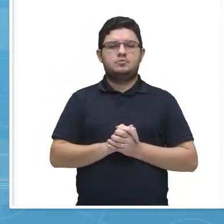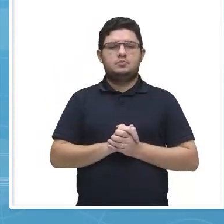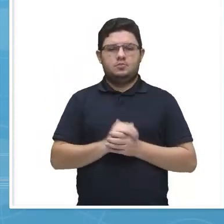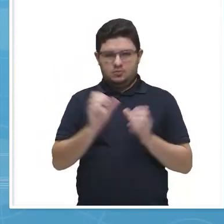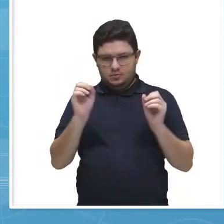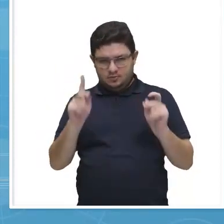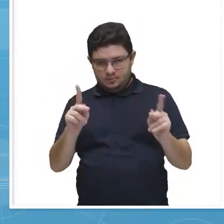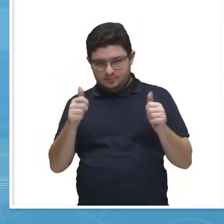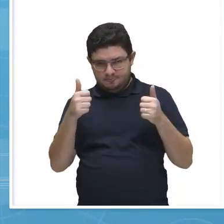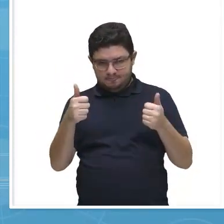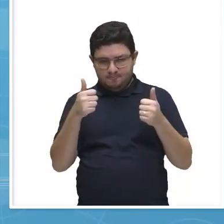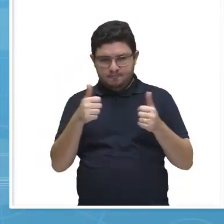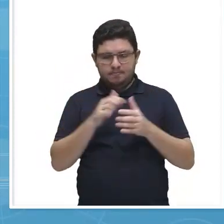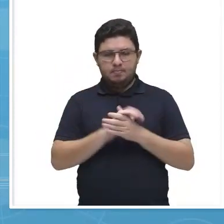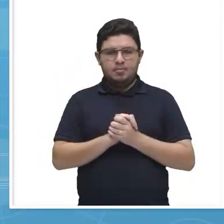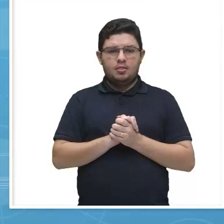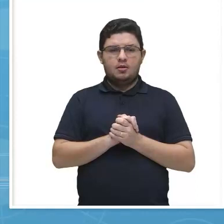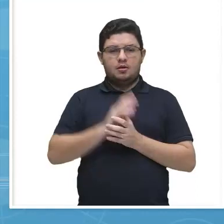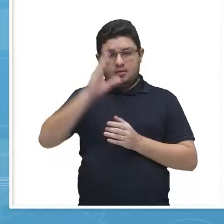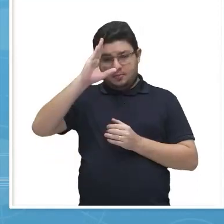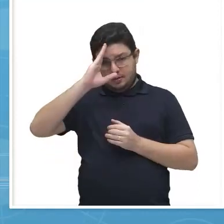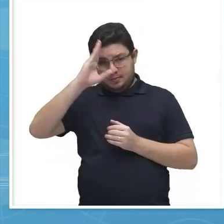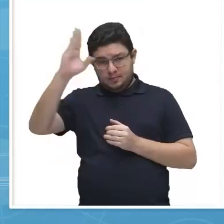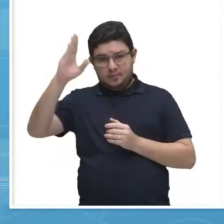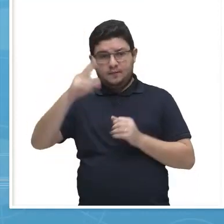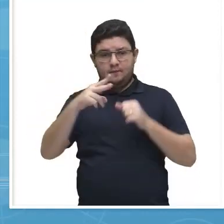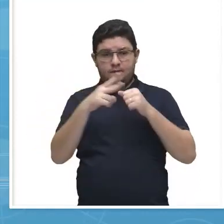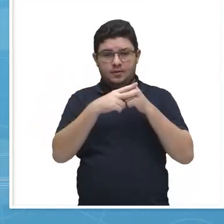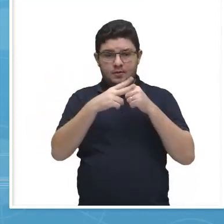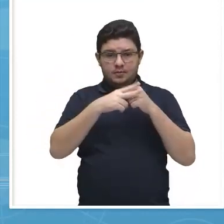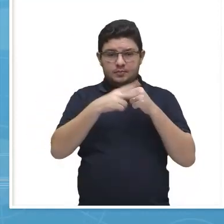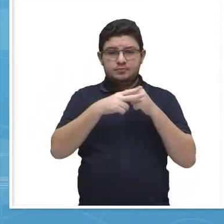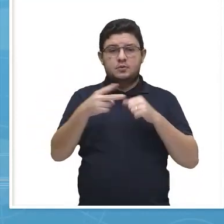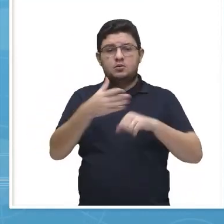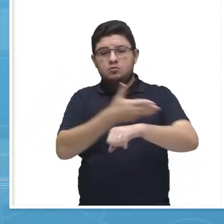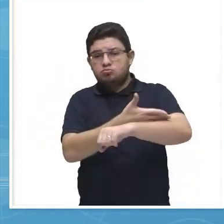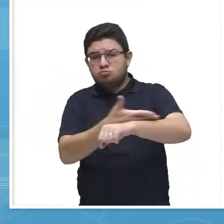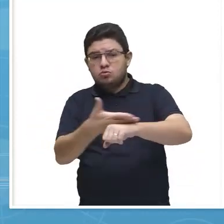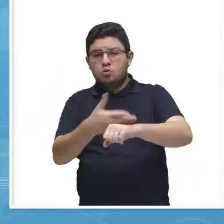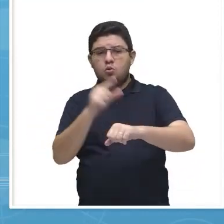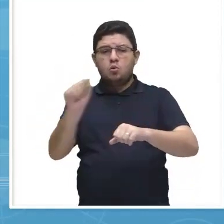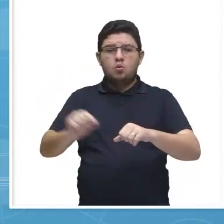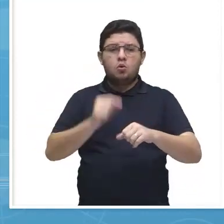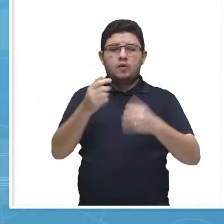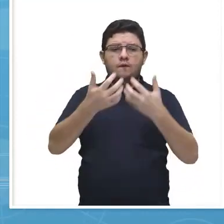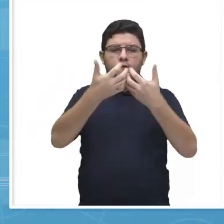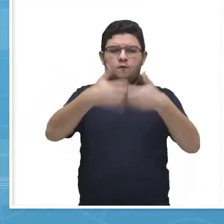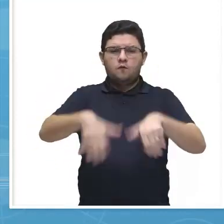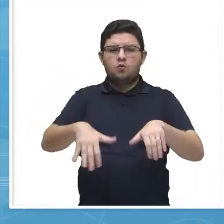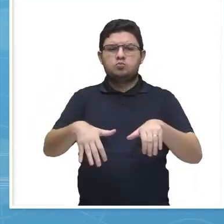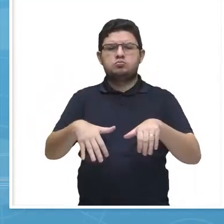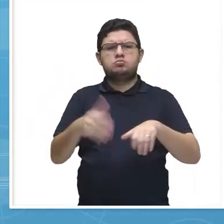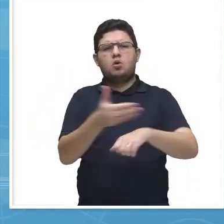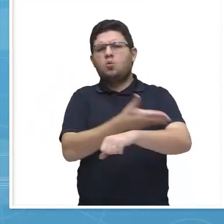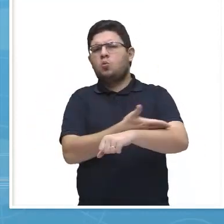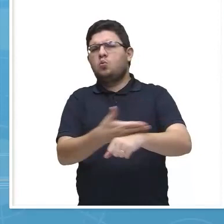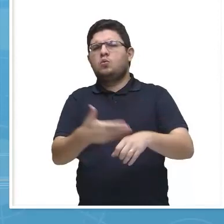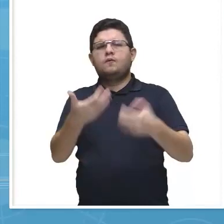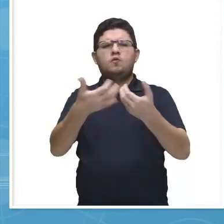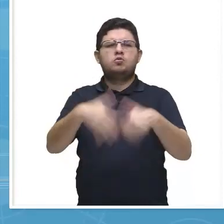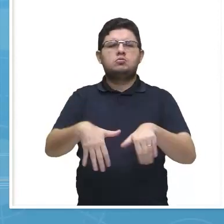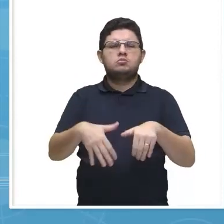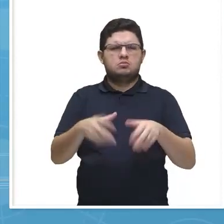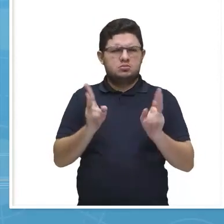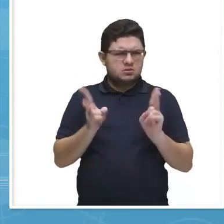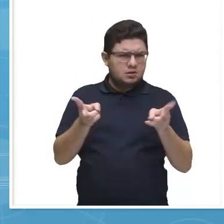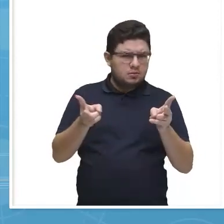correto? Então, os principais verbos que costumam funcionar. Professora, que negócio é esse de costumam funcionar? Eles não funcionam